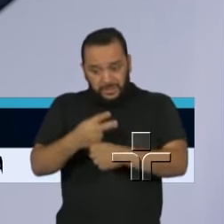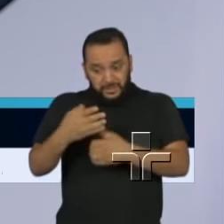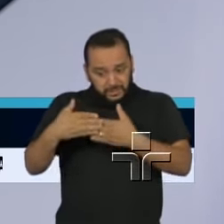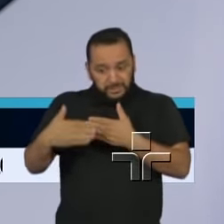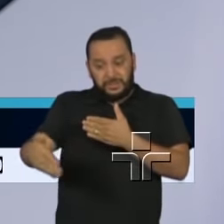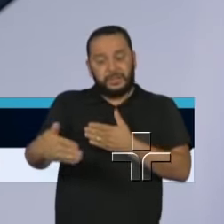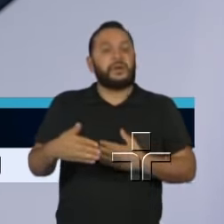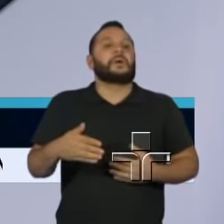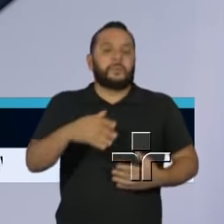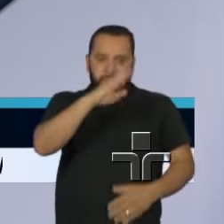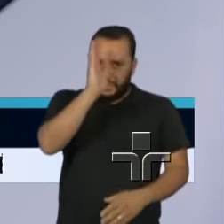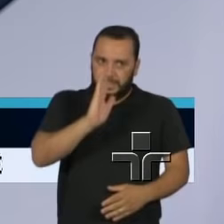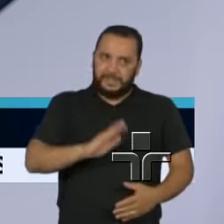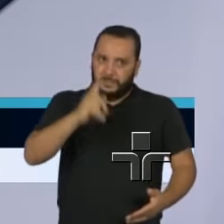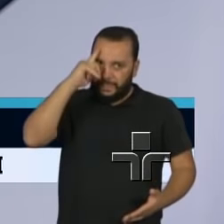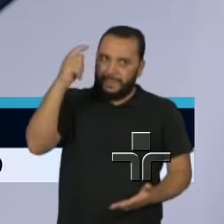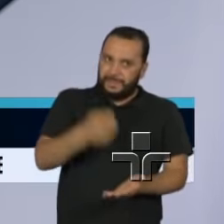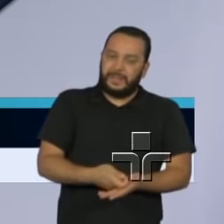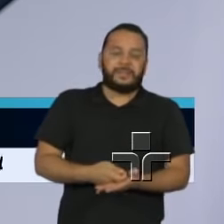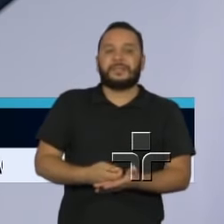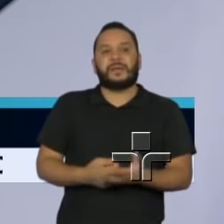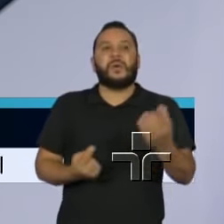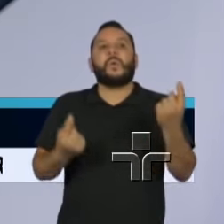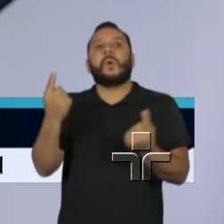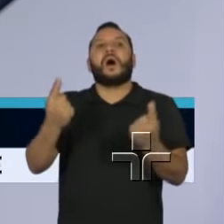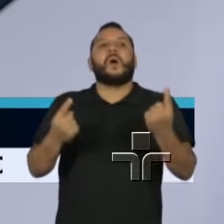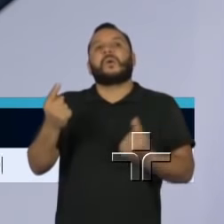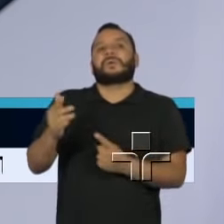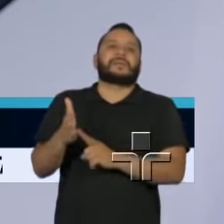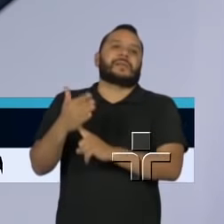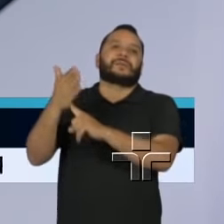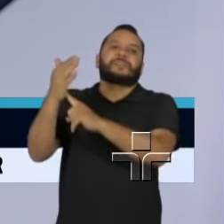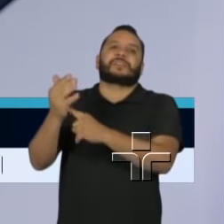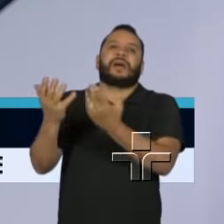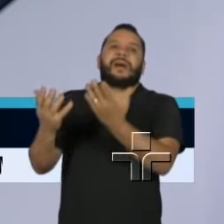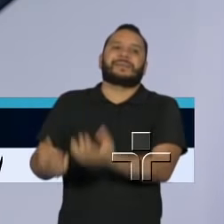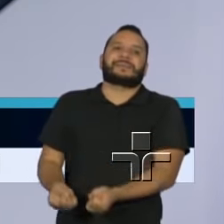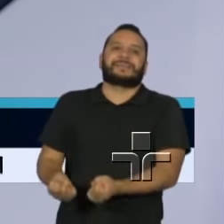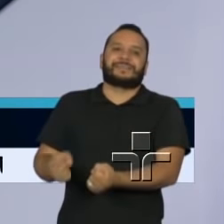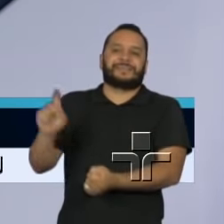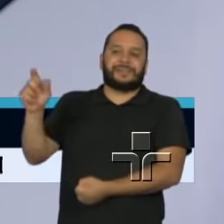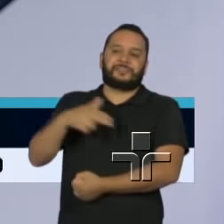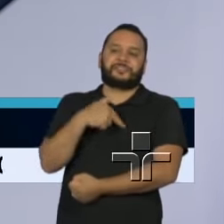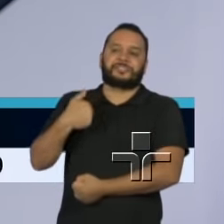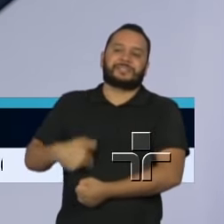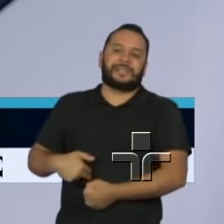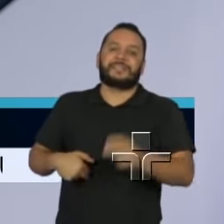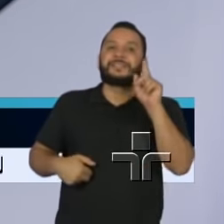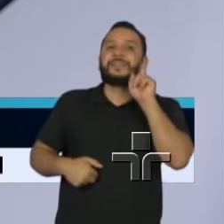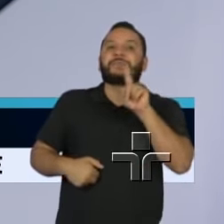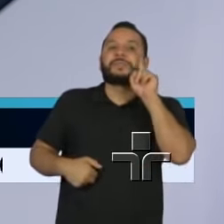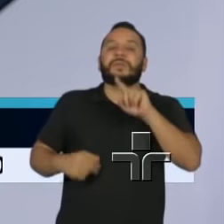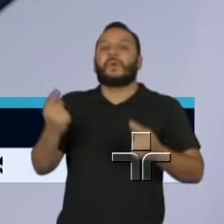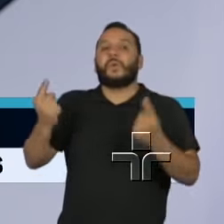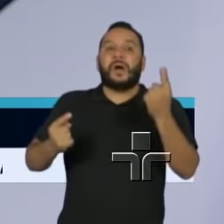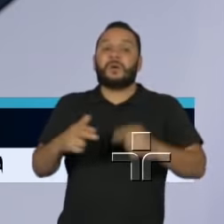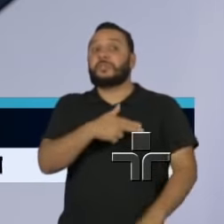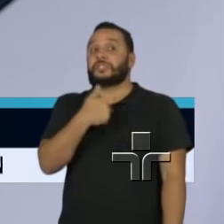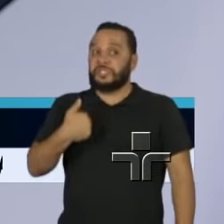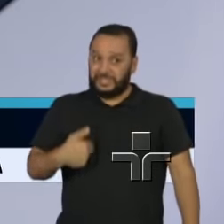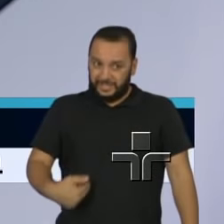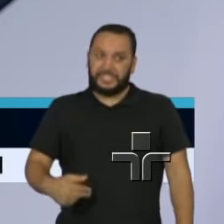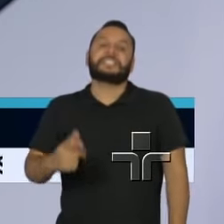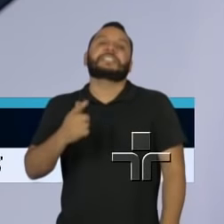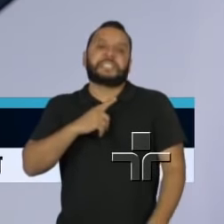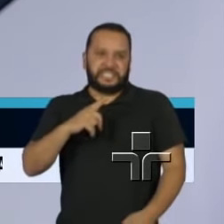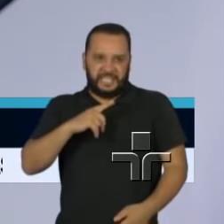Brasil vai ter que tomar uma decisão sobre que tecnologia vai adotar aqui dentro. E os chineses vêm aí com um caminhão de